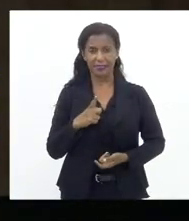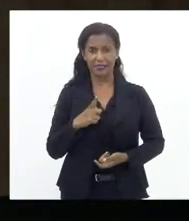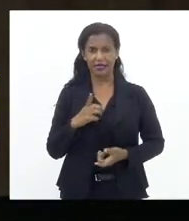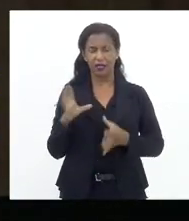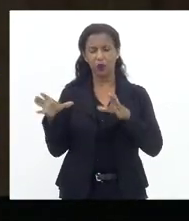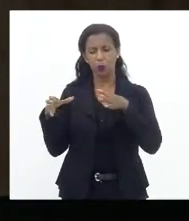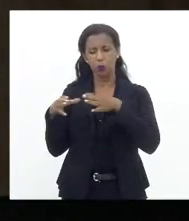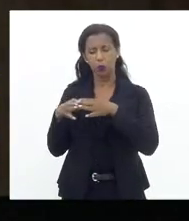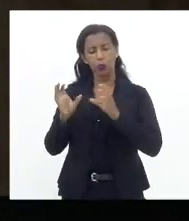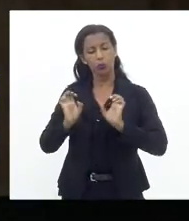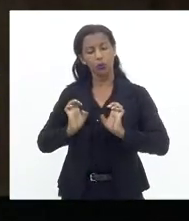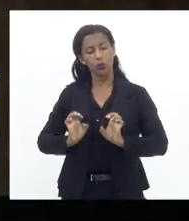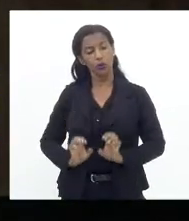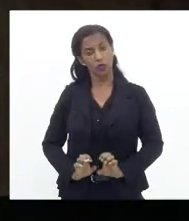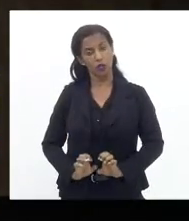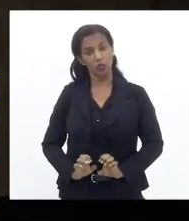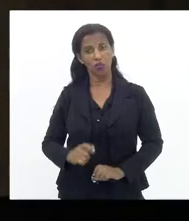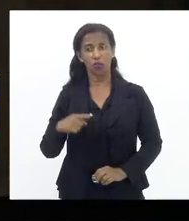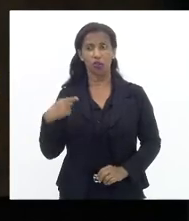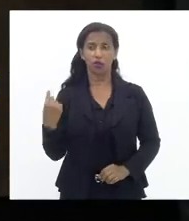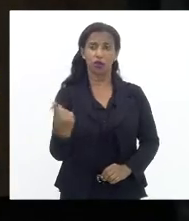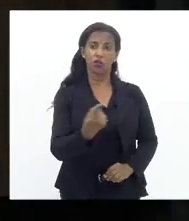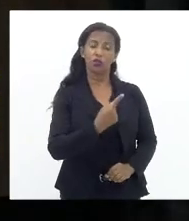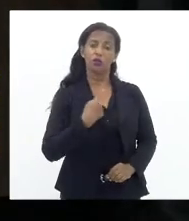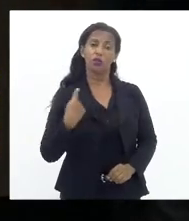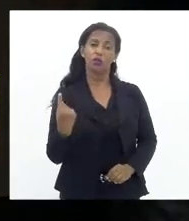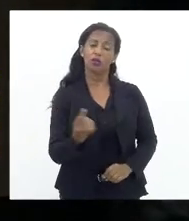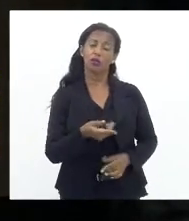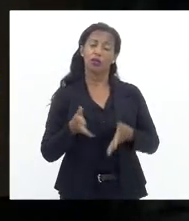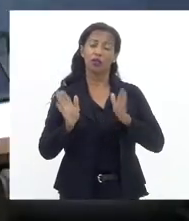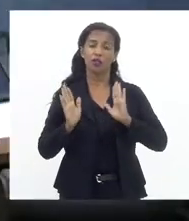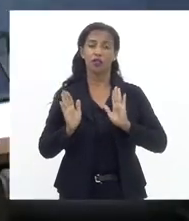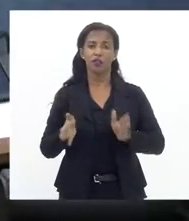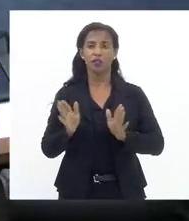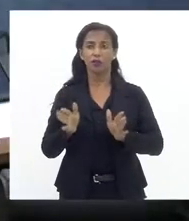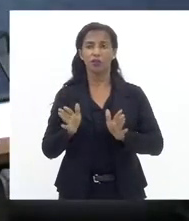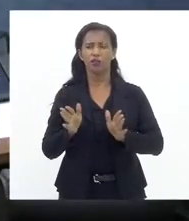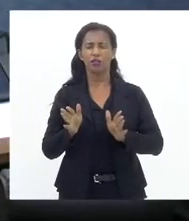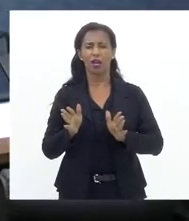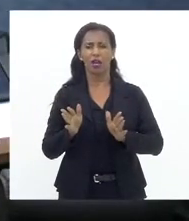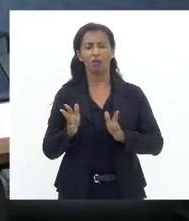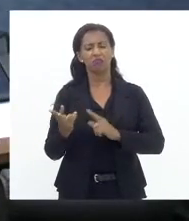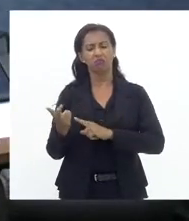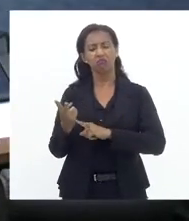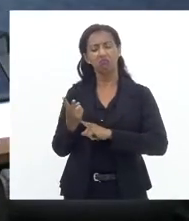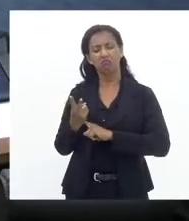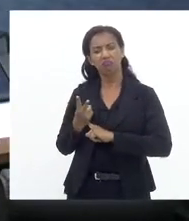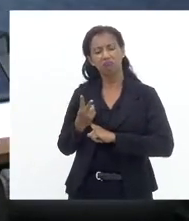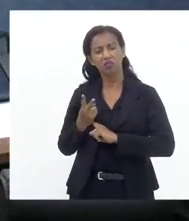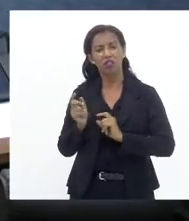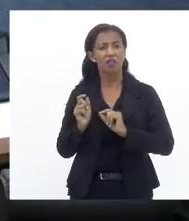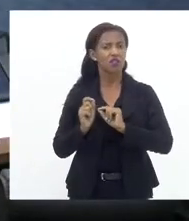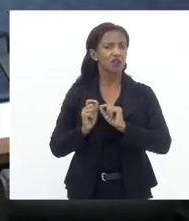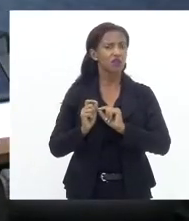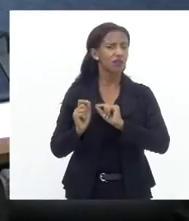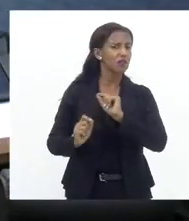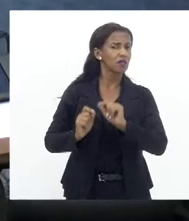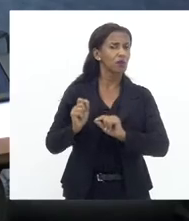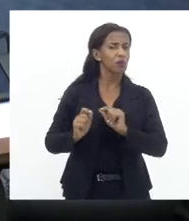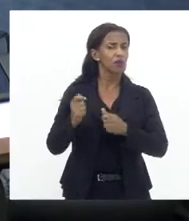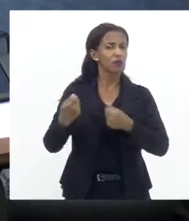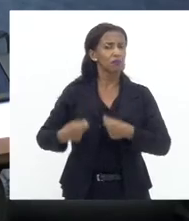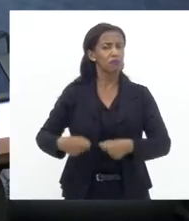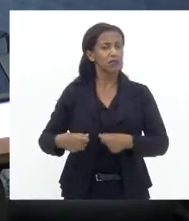um conselho de ética e nós já nos nos reservamos de fazer aquilo que a gente acha